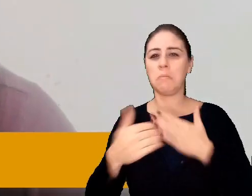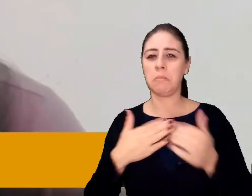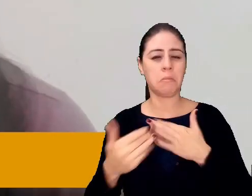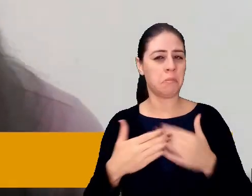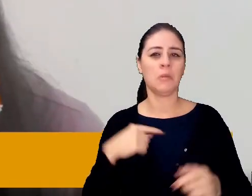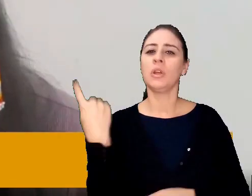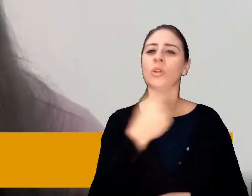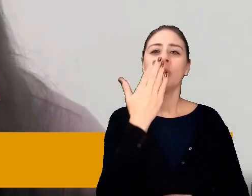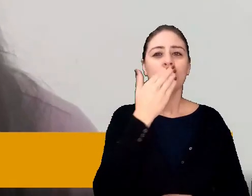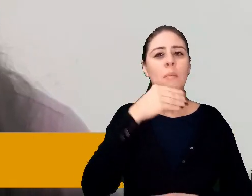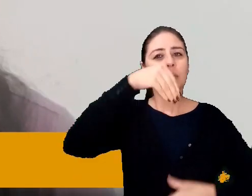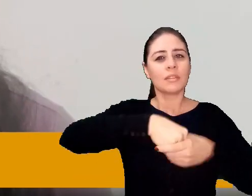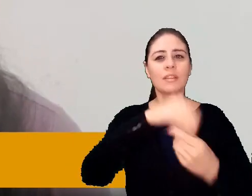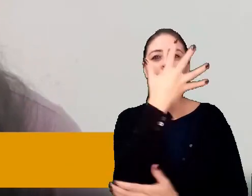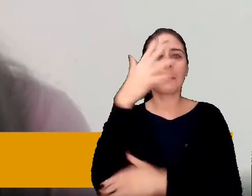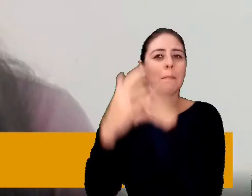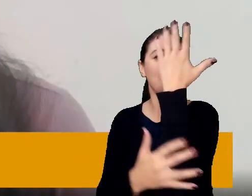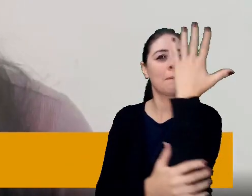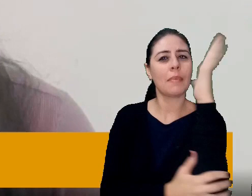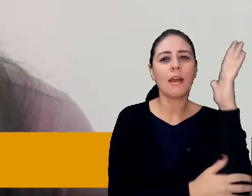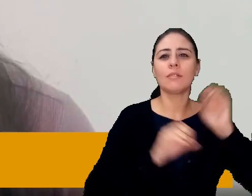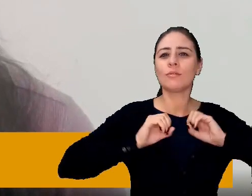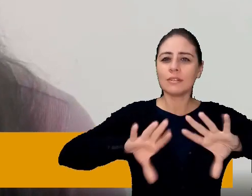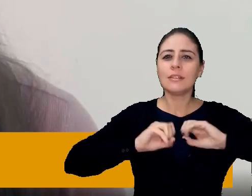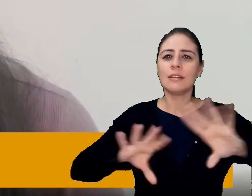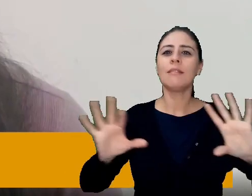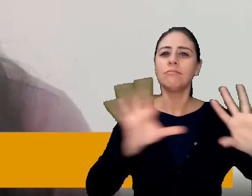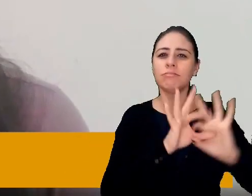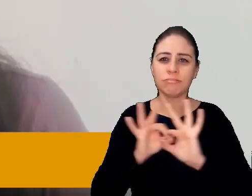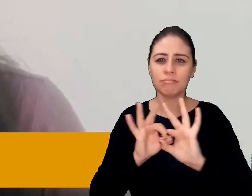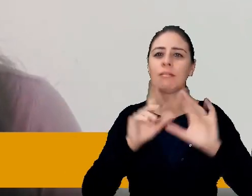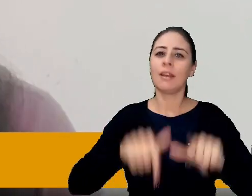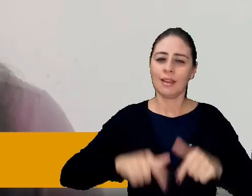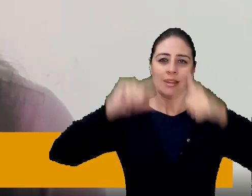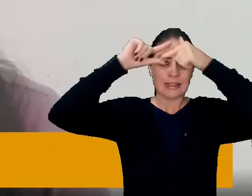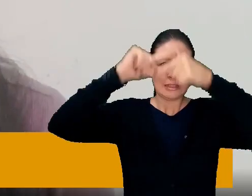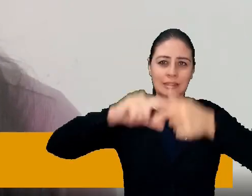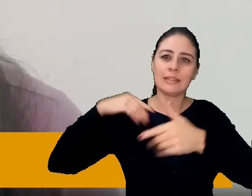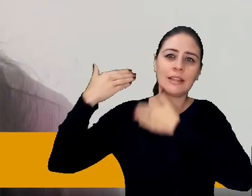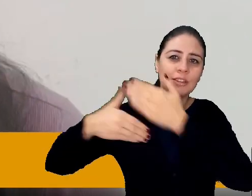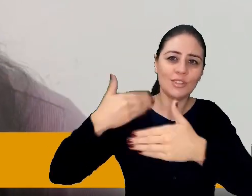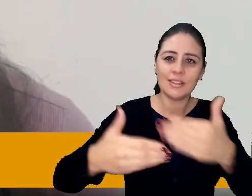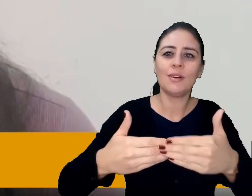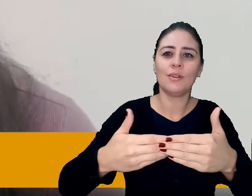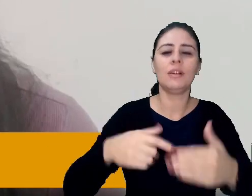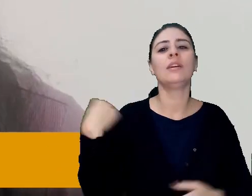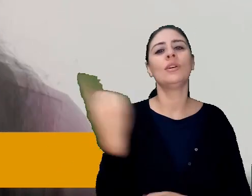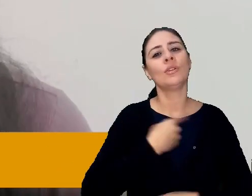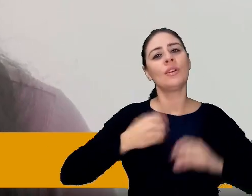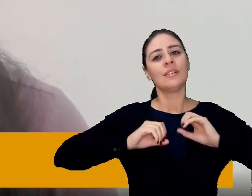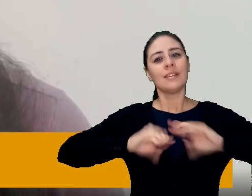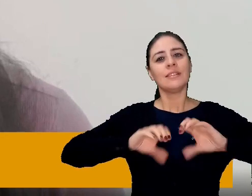com as crianças, para ensinar essa união, já é uma tradição, né? Quando a gente ensina o Caingangue e o Guarani num espaço, numa